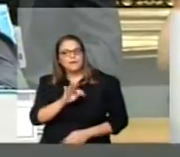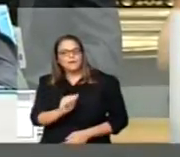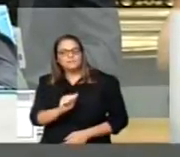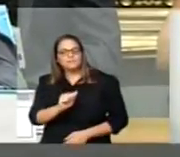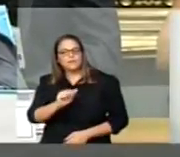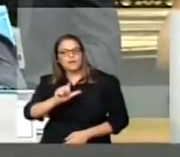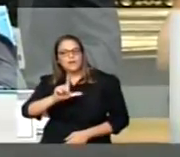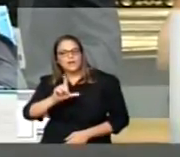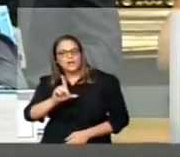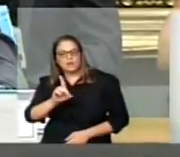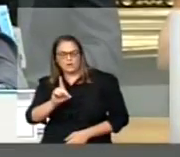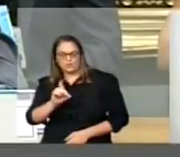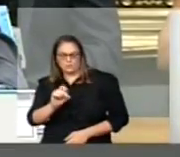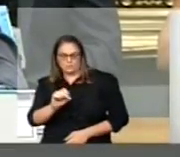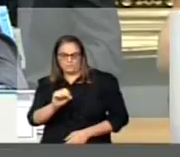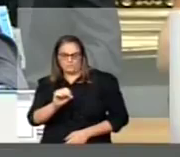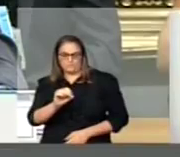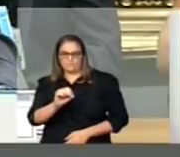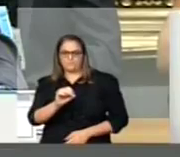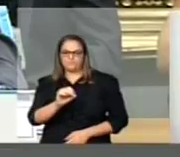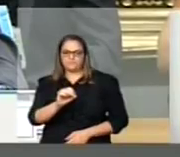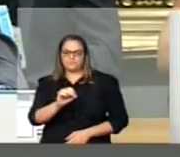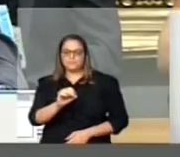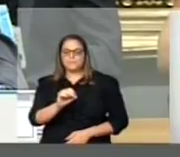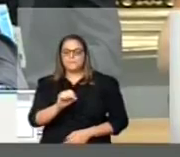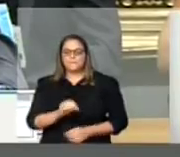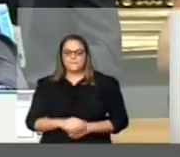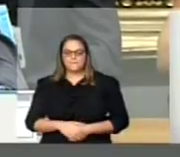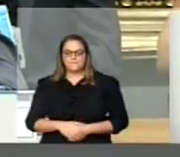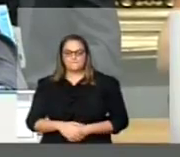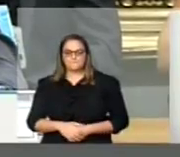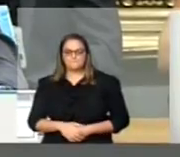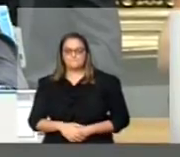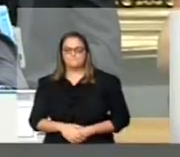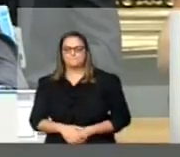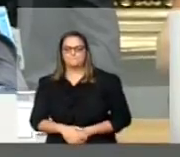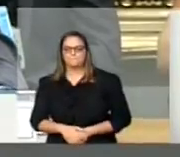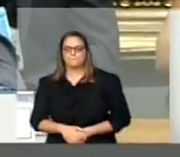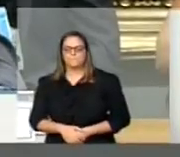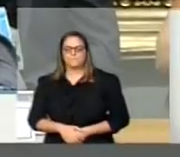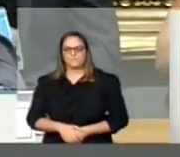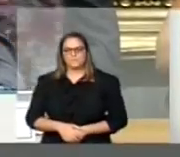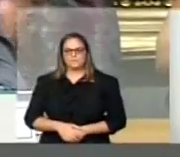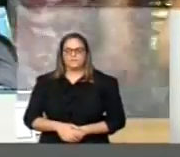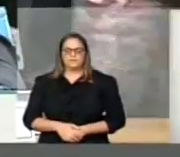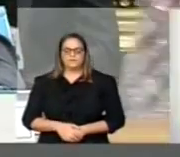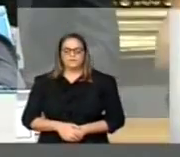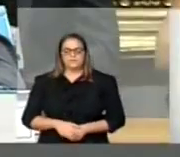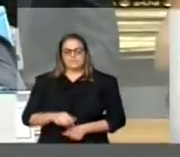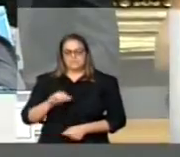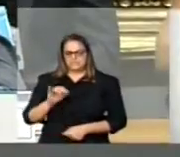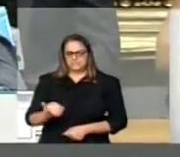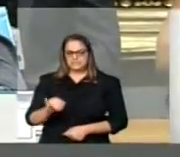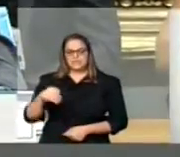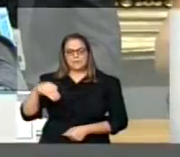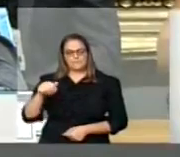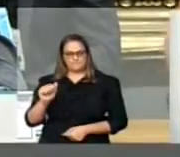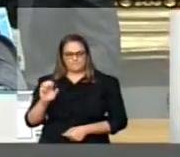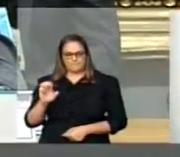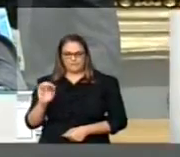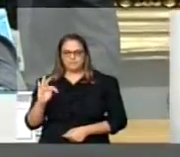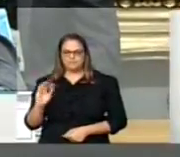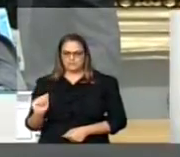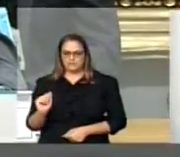Diretriz Orçamentária. Caso contrário, ou seja, se, enquanto a meta estivesse